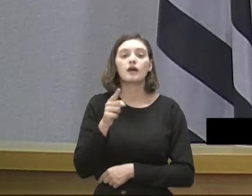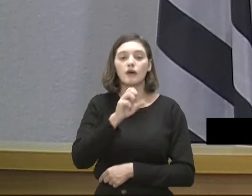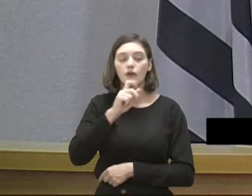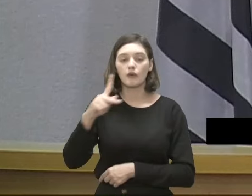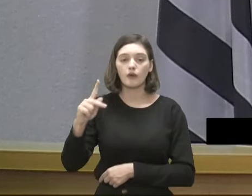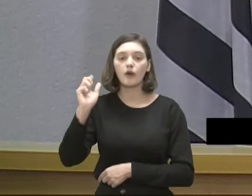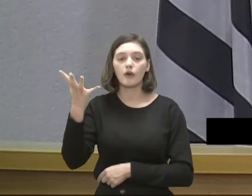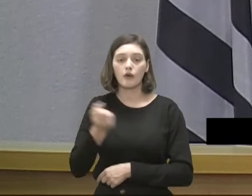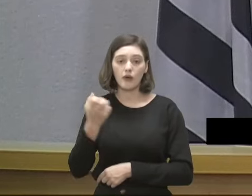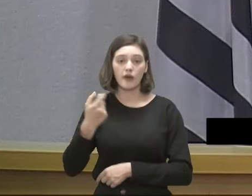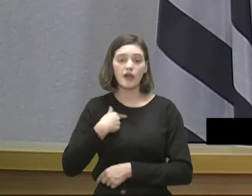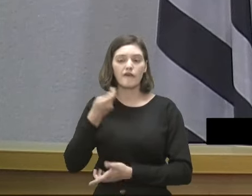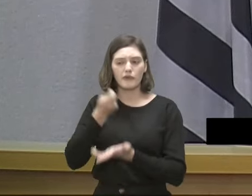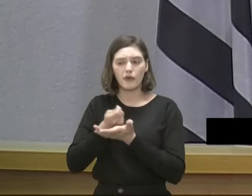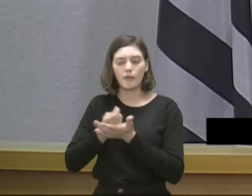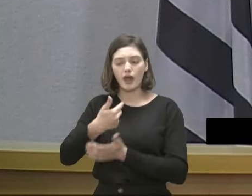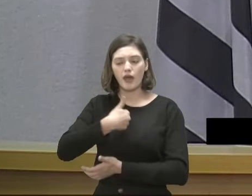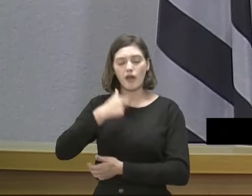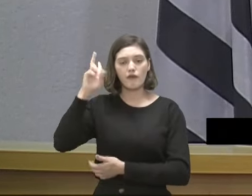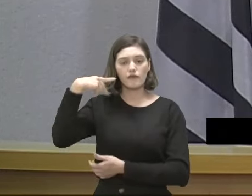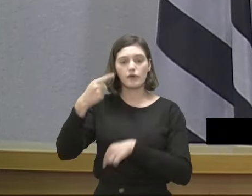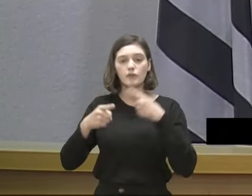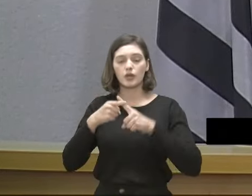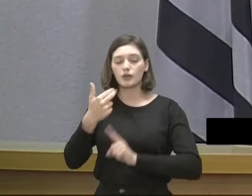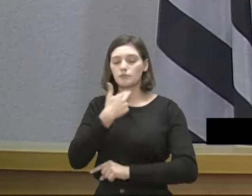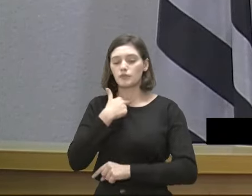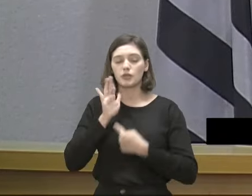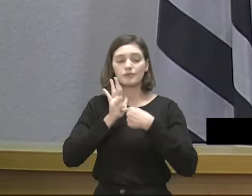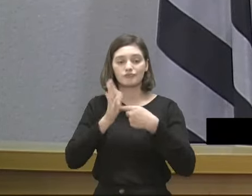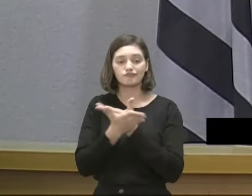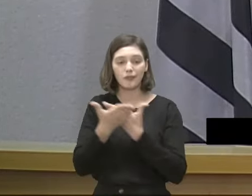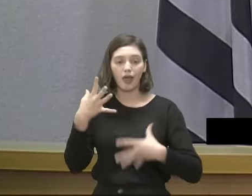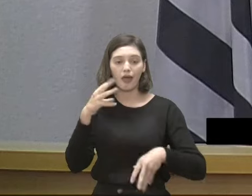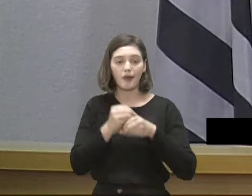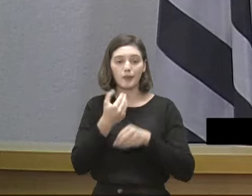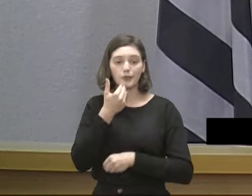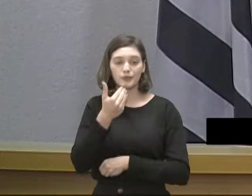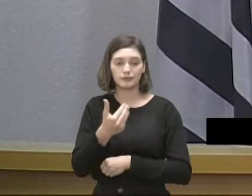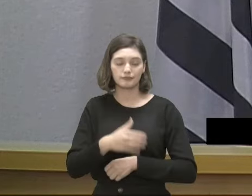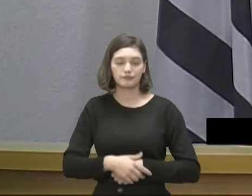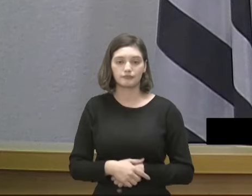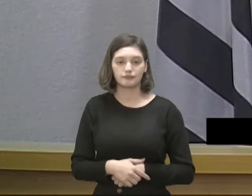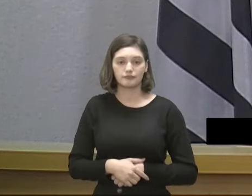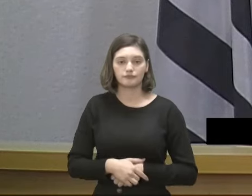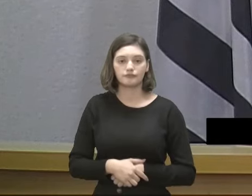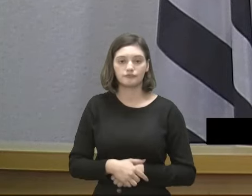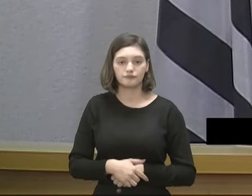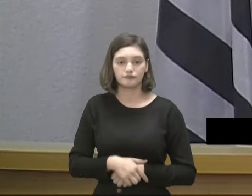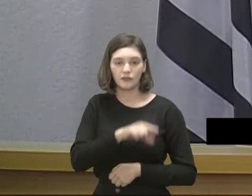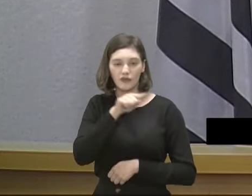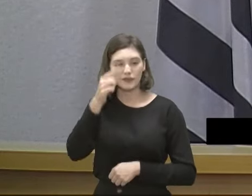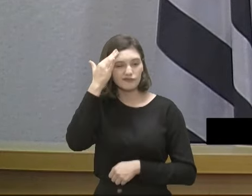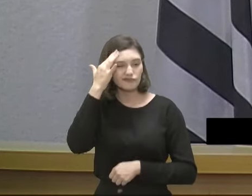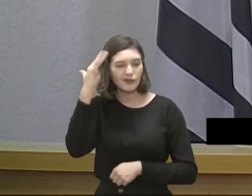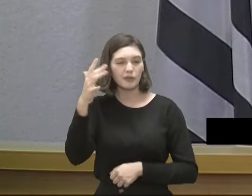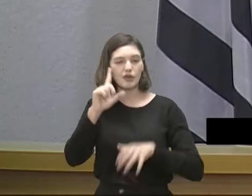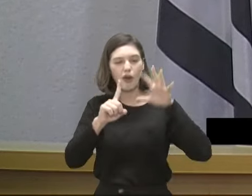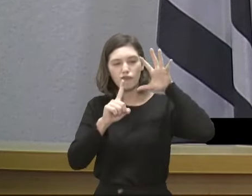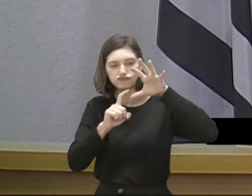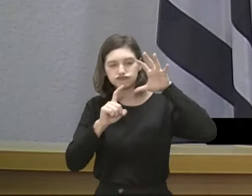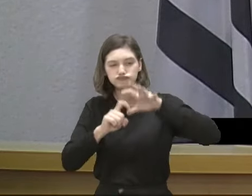desse vereador, da vereadora Elisa, porque nós não pudemos apresentar a emenda que eles solicitaram para nós. Vocês não imaginam a pressão